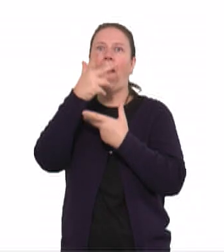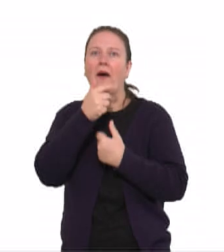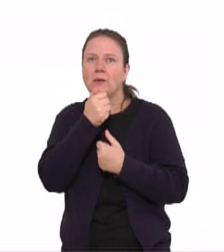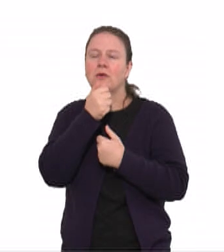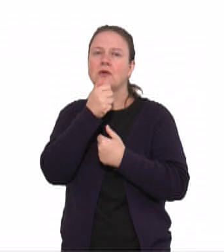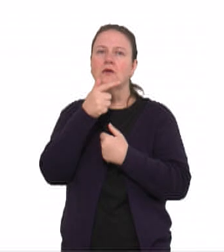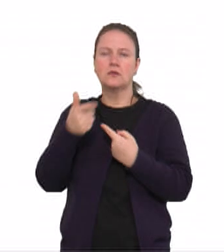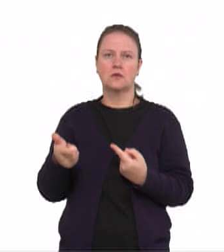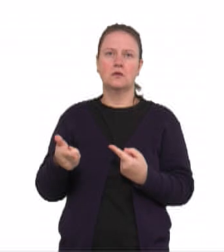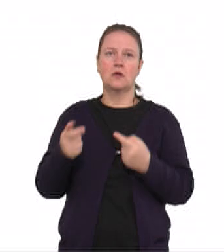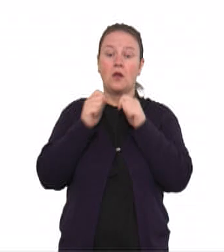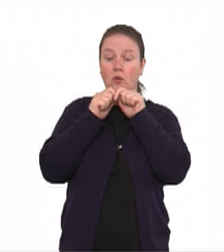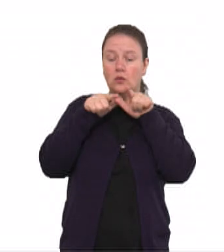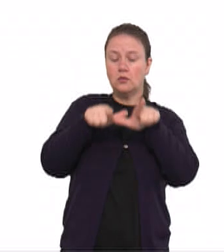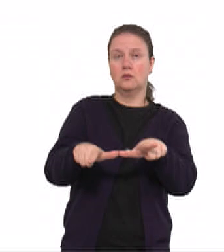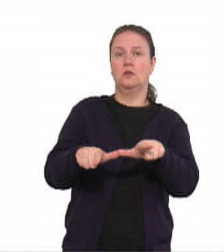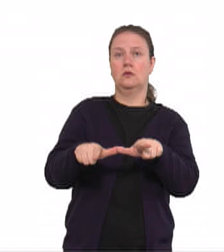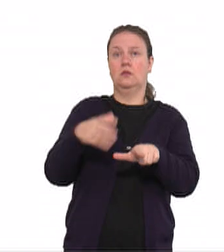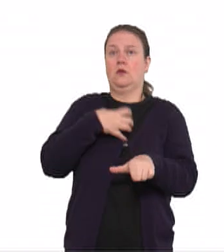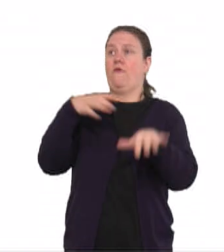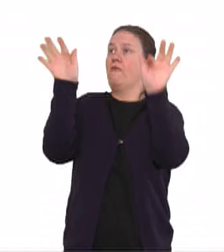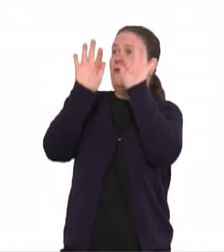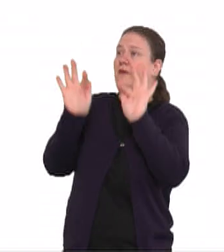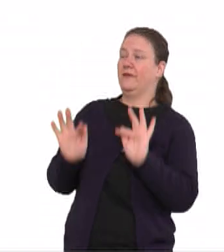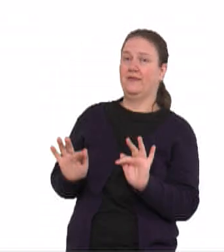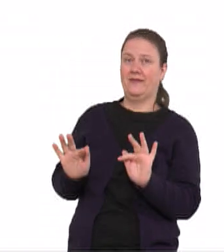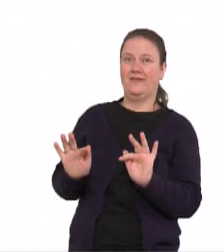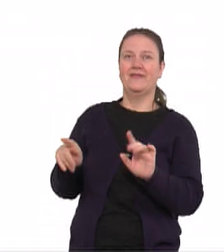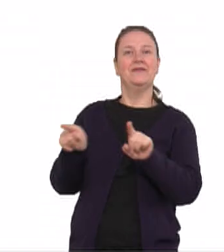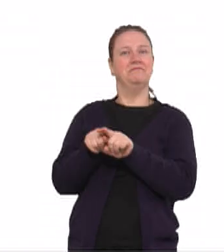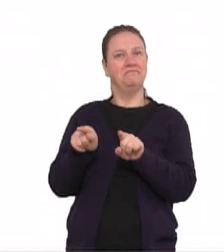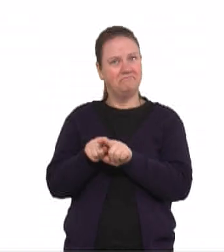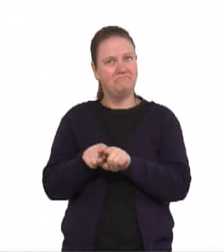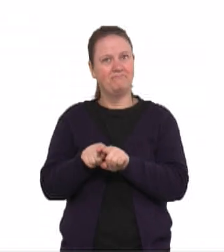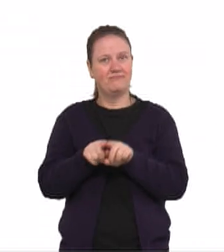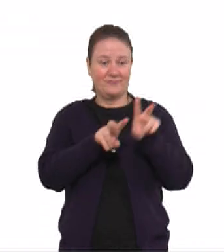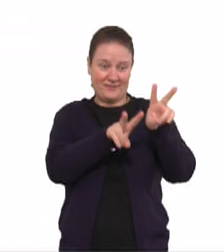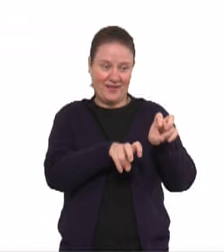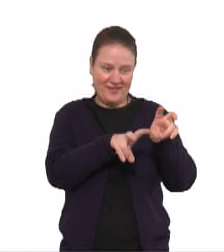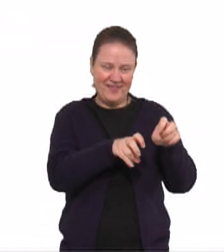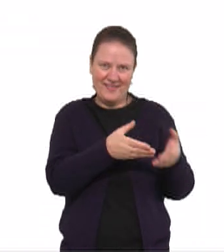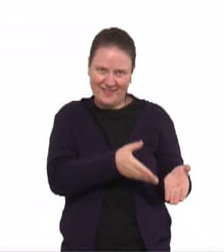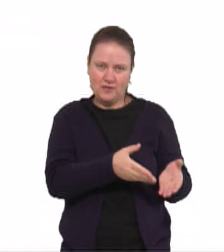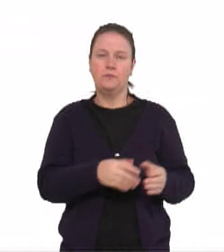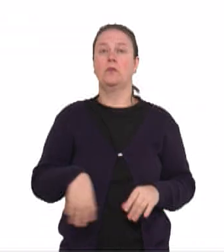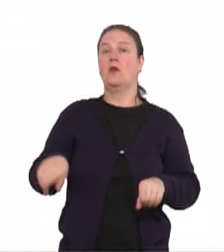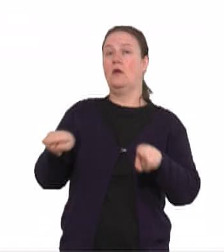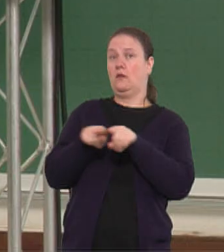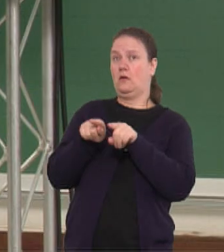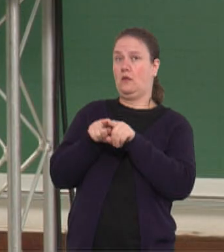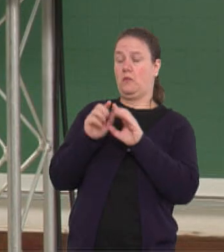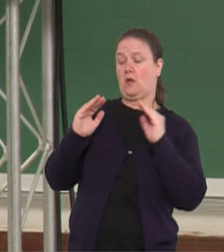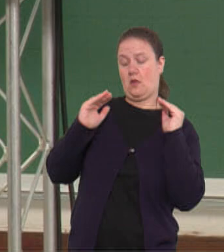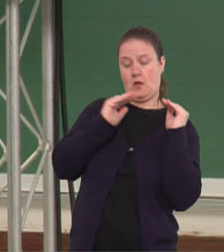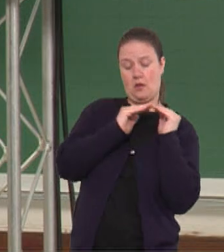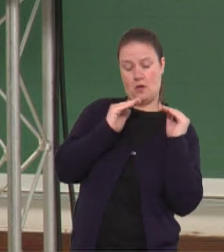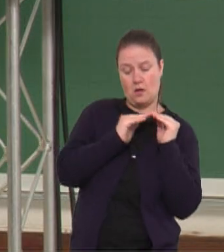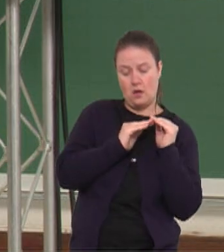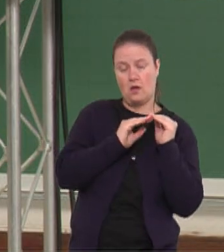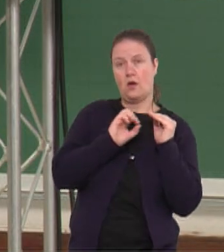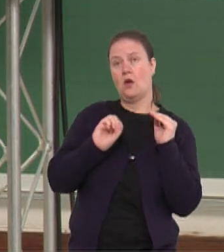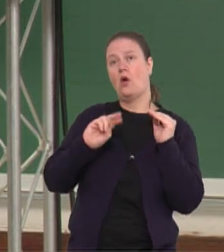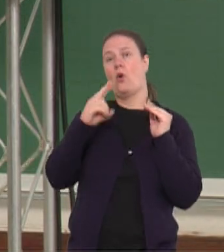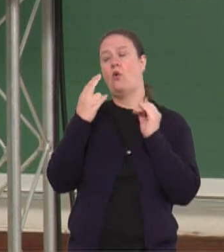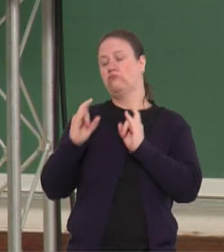de linguagem que você está usando e você está marcando o tempo também. Aqui, para quem mora em apartamentos, uma casa com